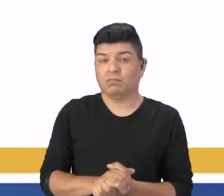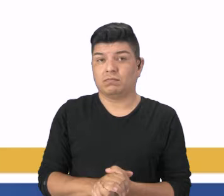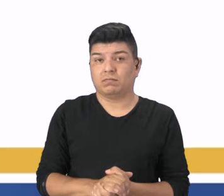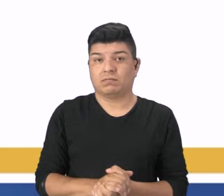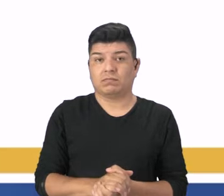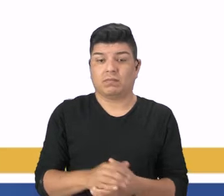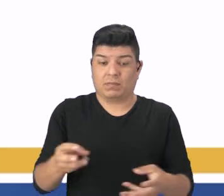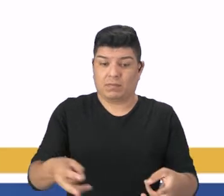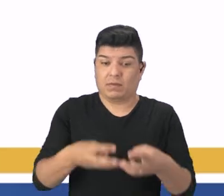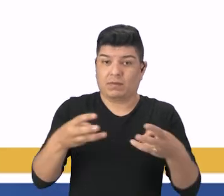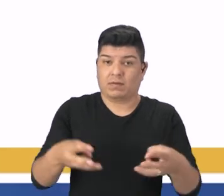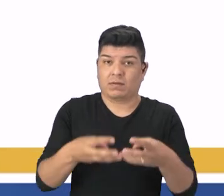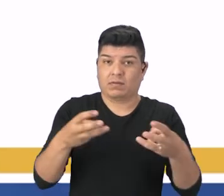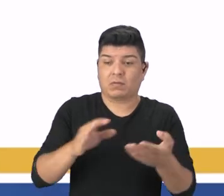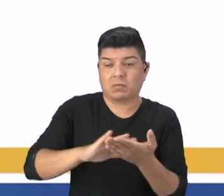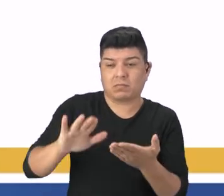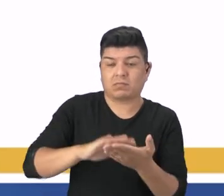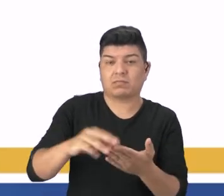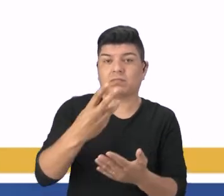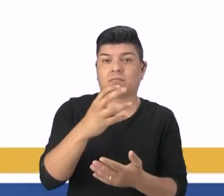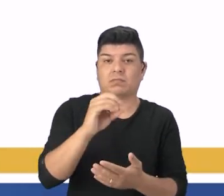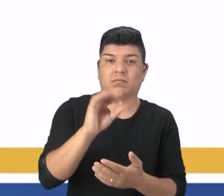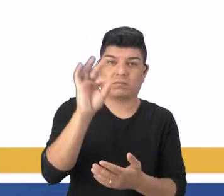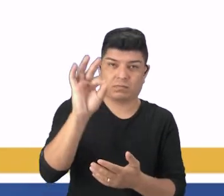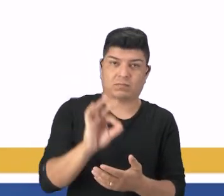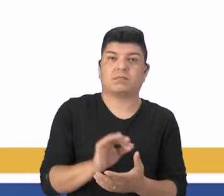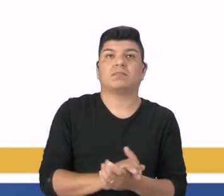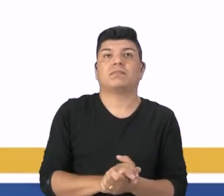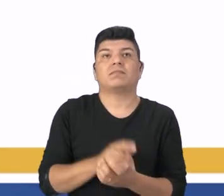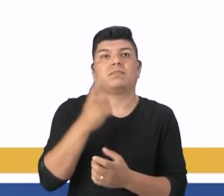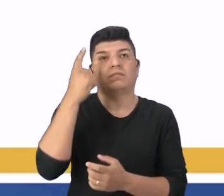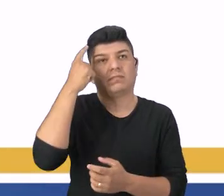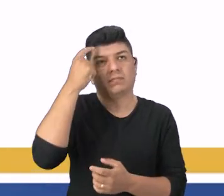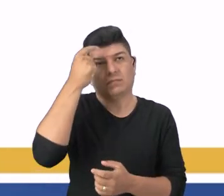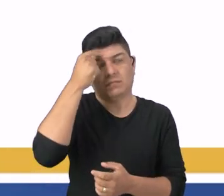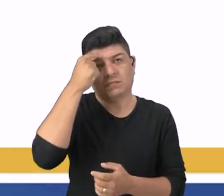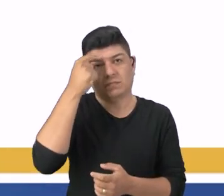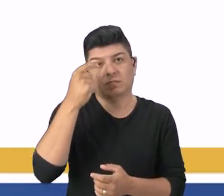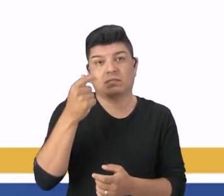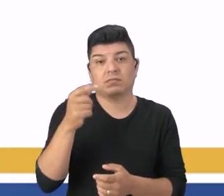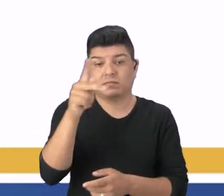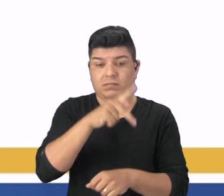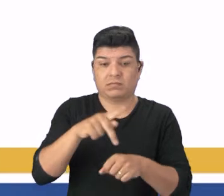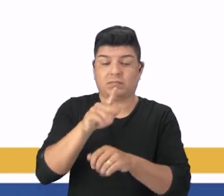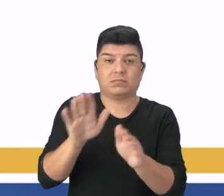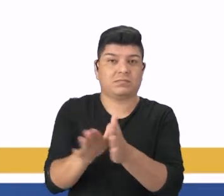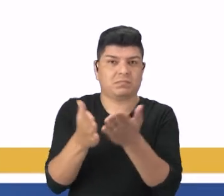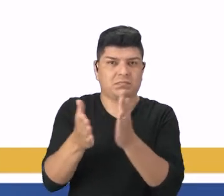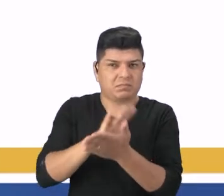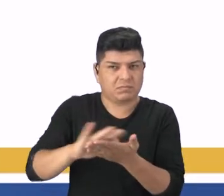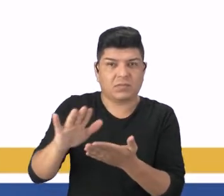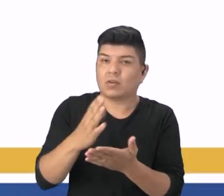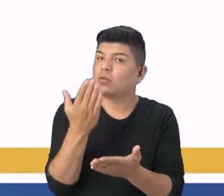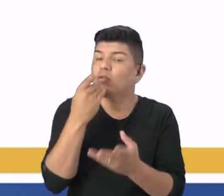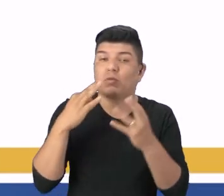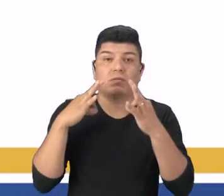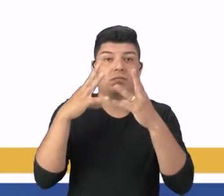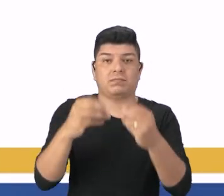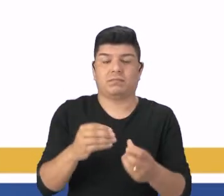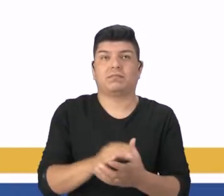uma verdura e descarta quase 30% dela. Você imagina que num país pobre desse ele vai estar descartando alguma coisa? Ele come